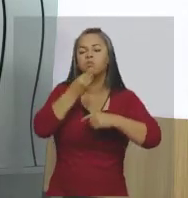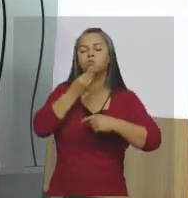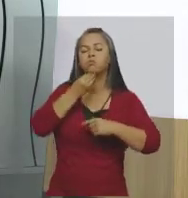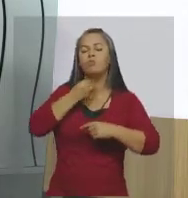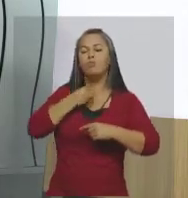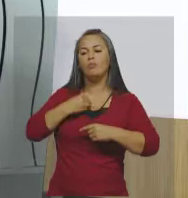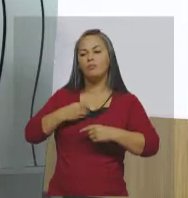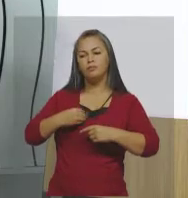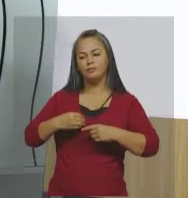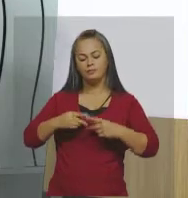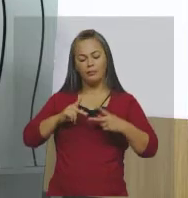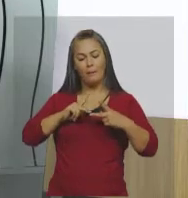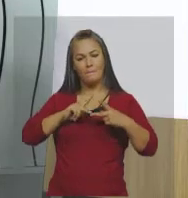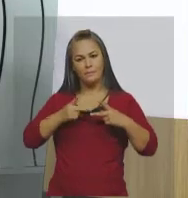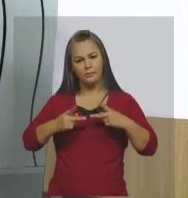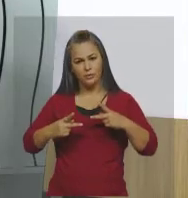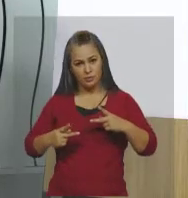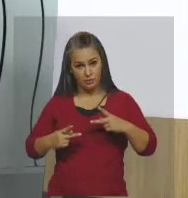algumas enzimas